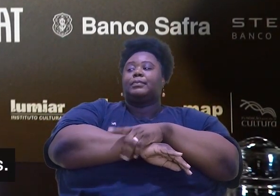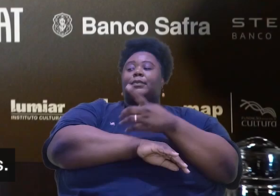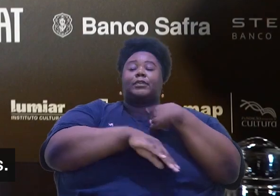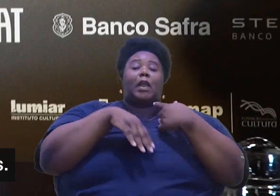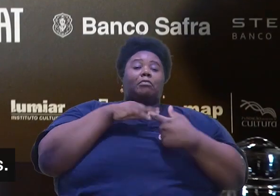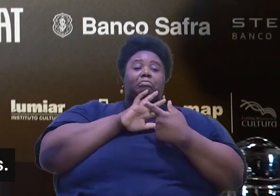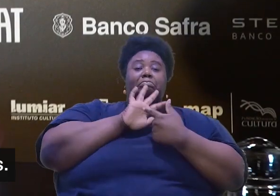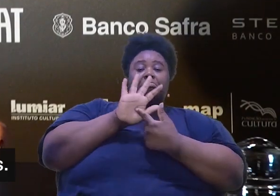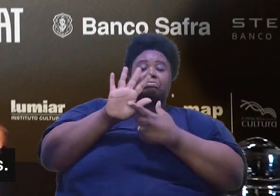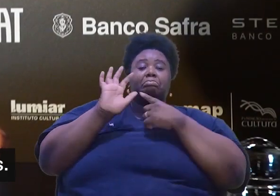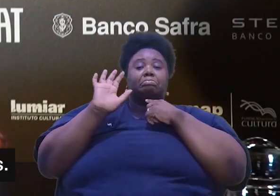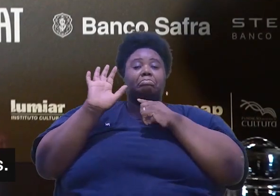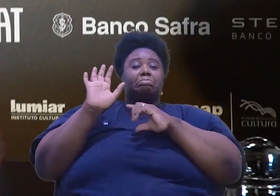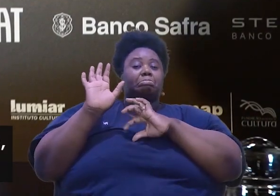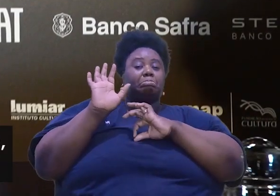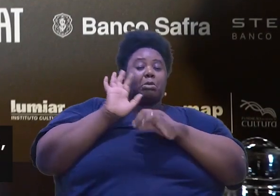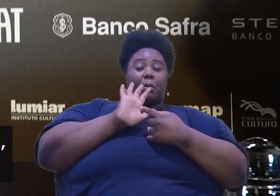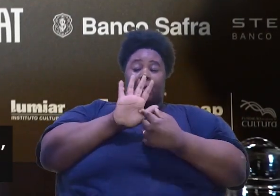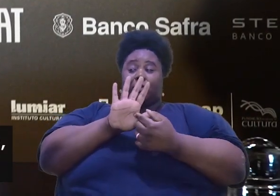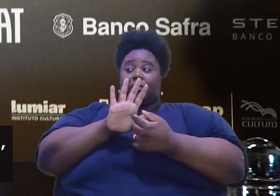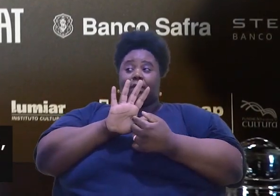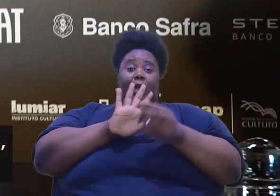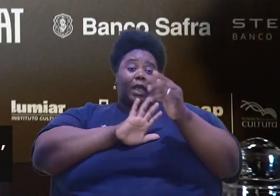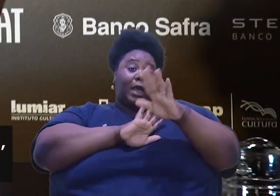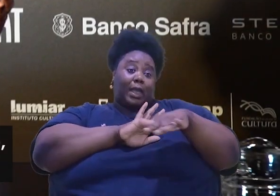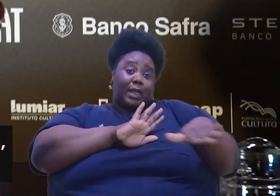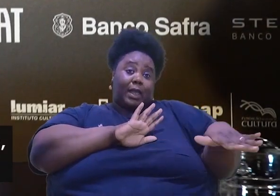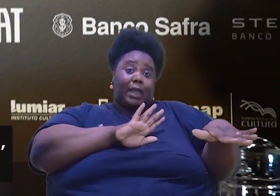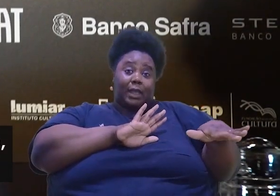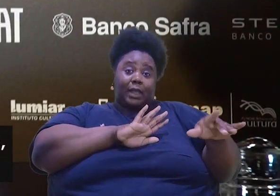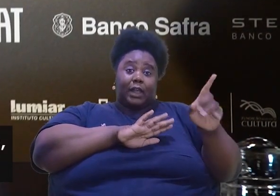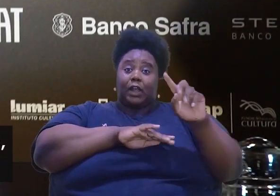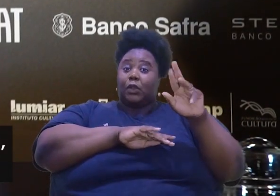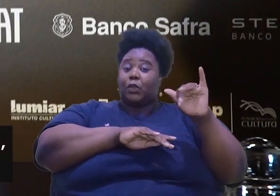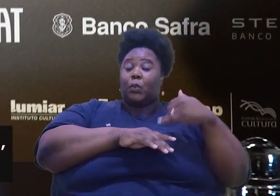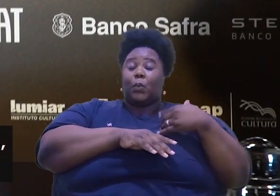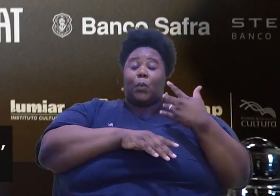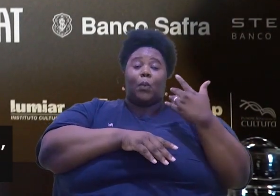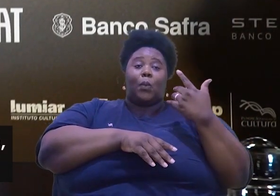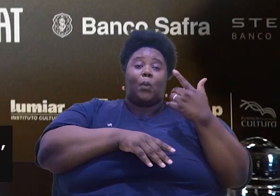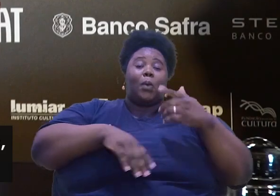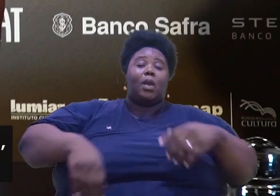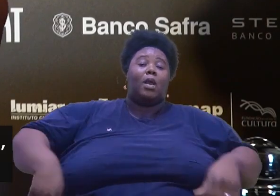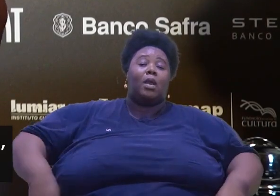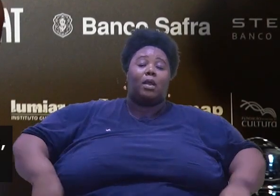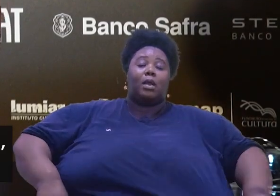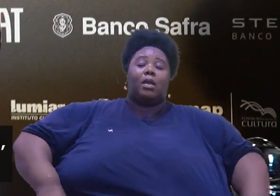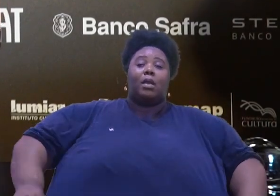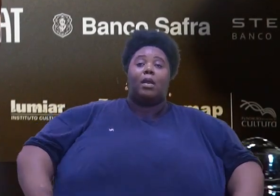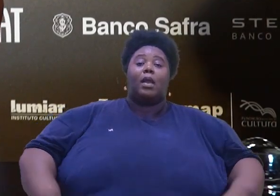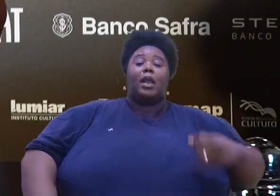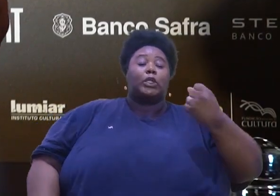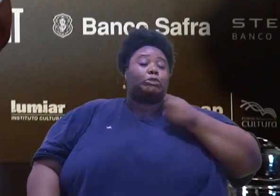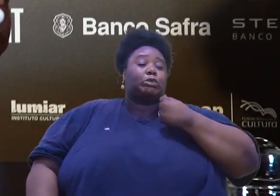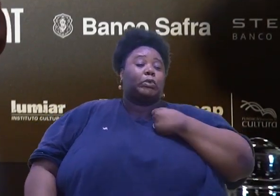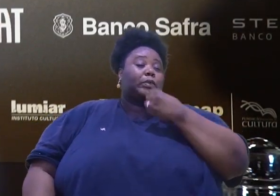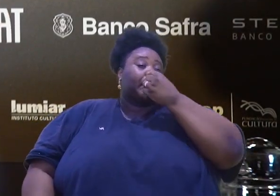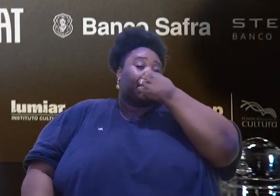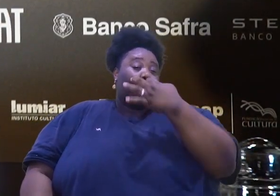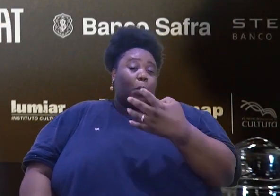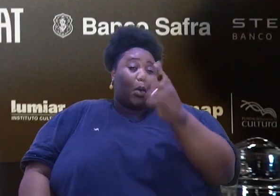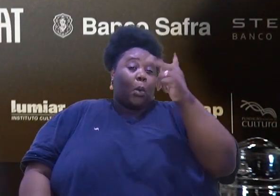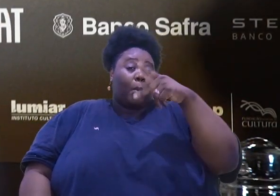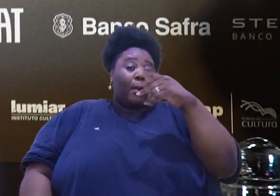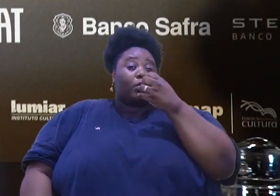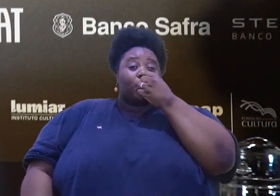ostentando aquelas medalhas. Eram crianças que não repetiam do ano, eram crianças que tinham notas 10, né?